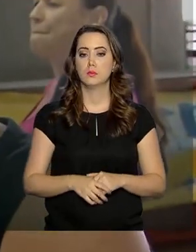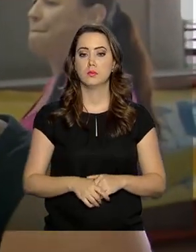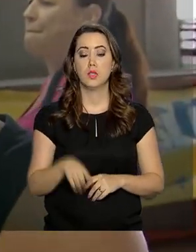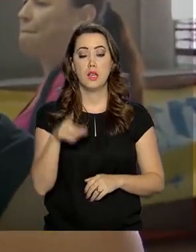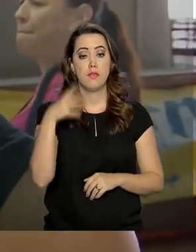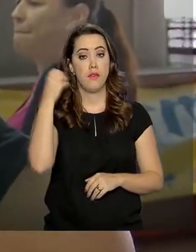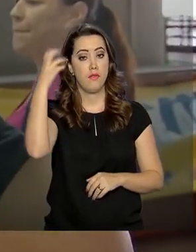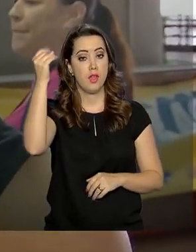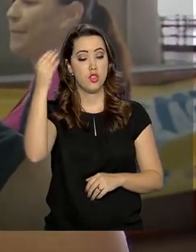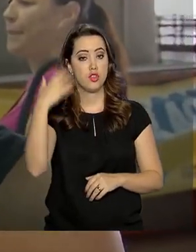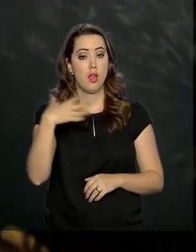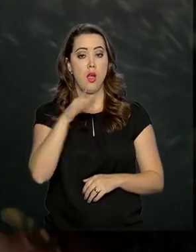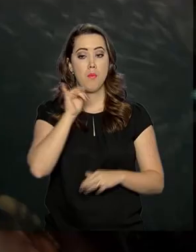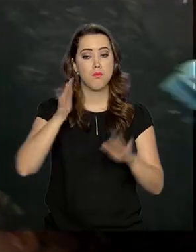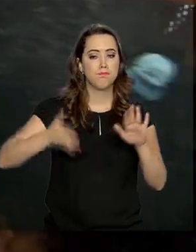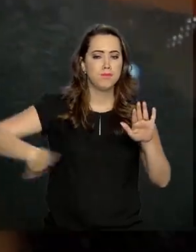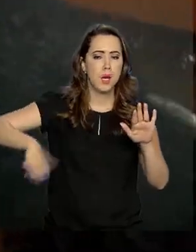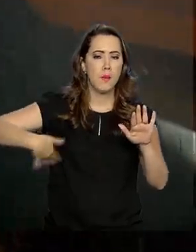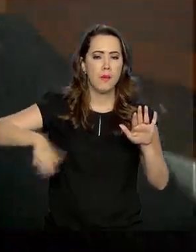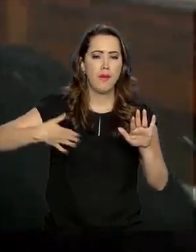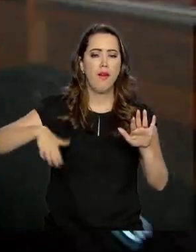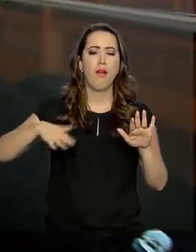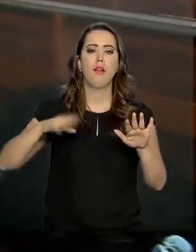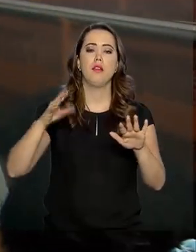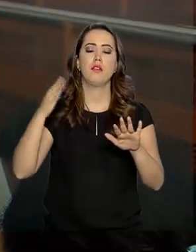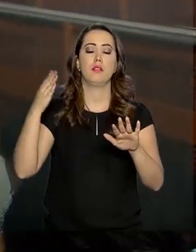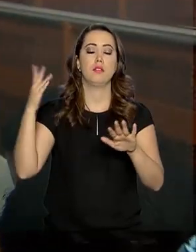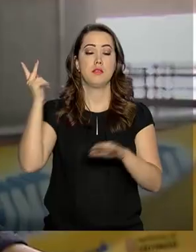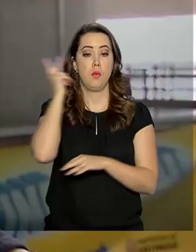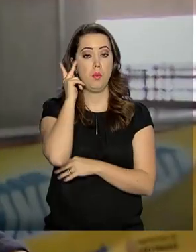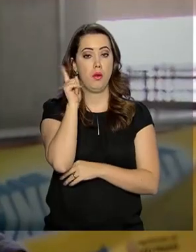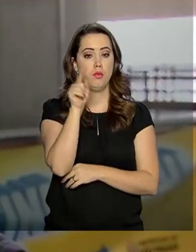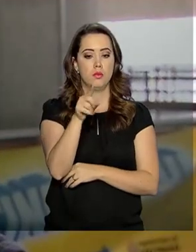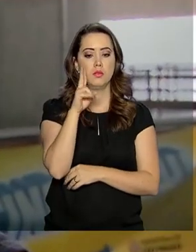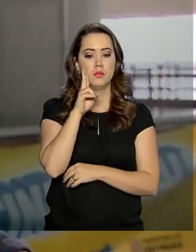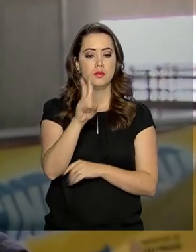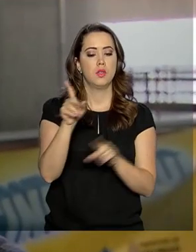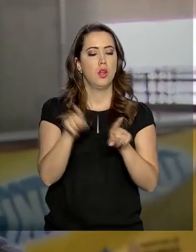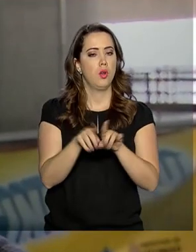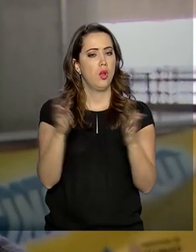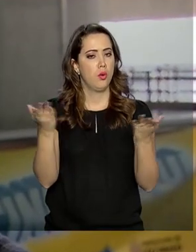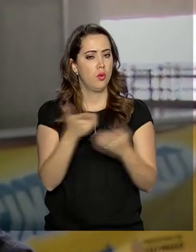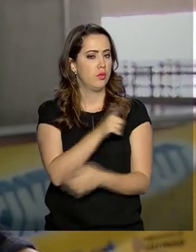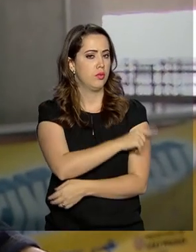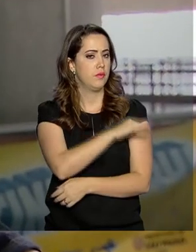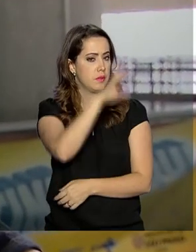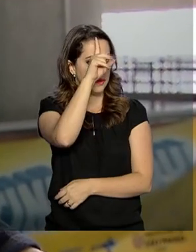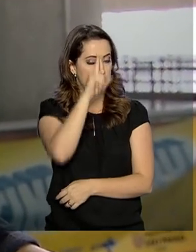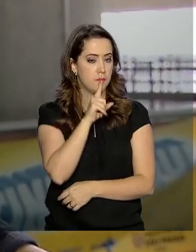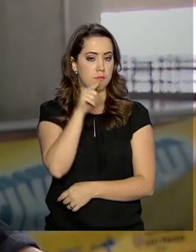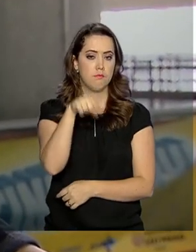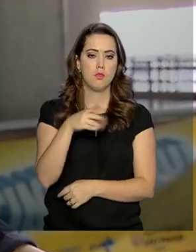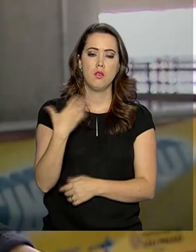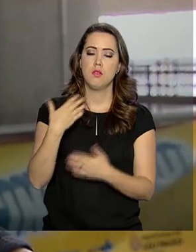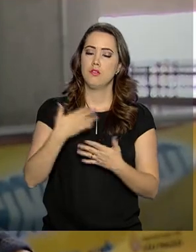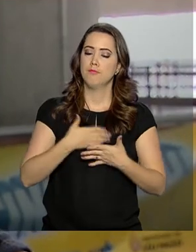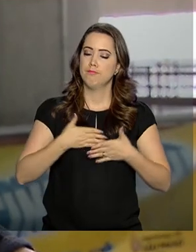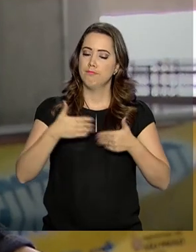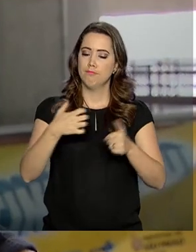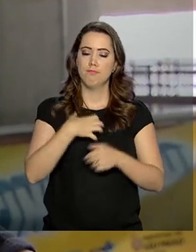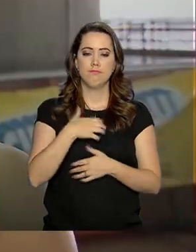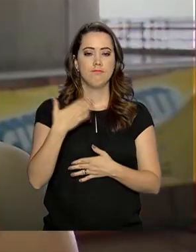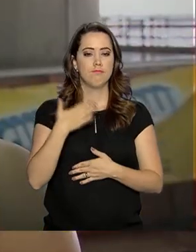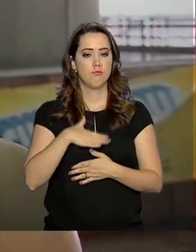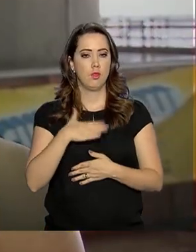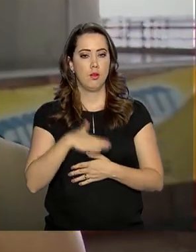litoral paulista no carnaval. A área é considerada endêmica. Agora, com a vacina contra a febre amarela, ele ficou mais